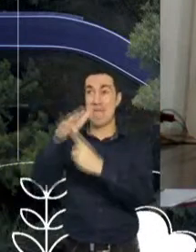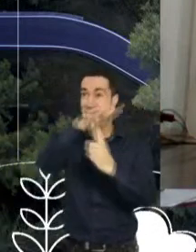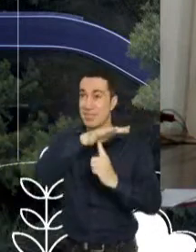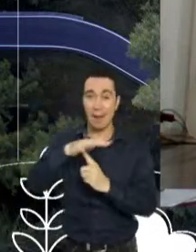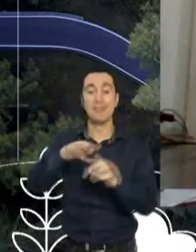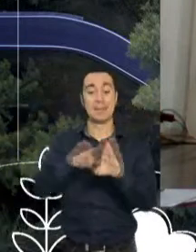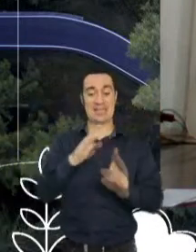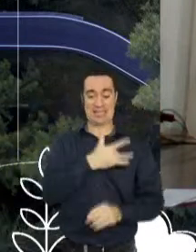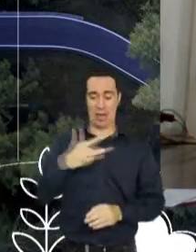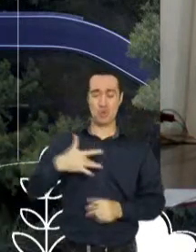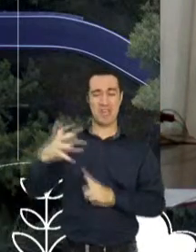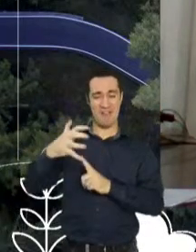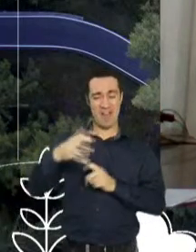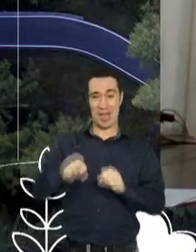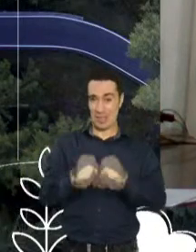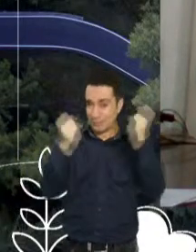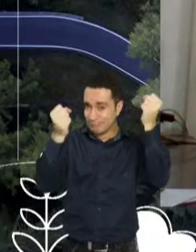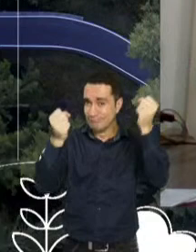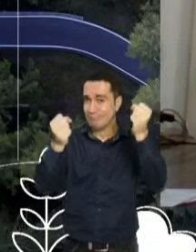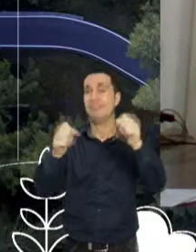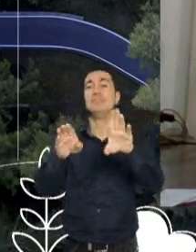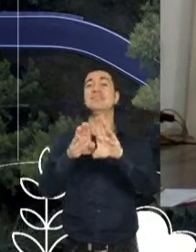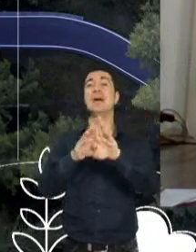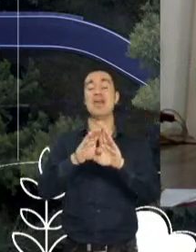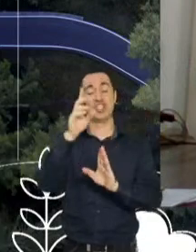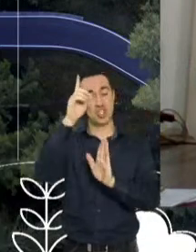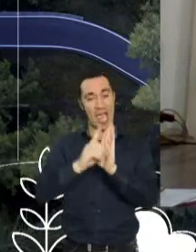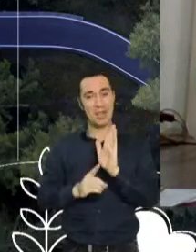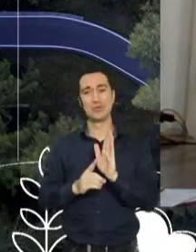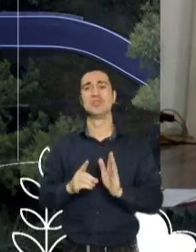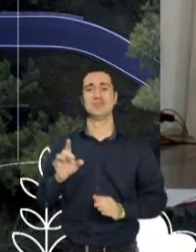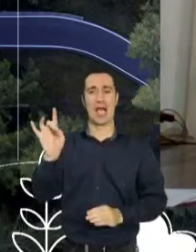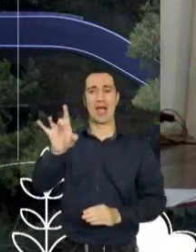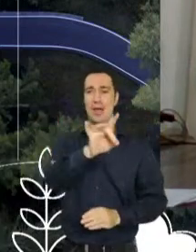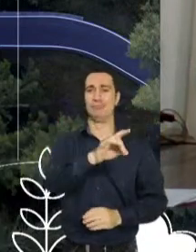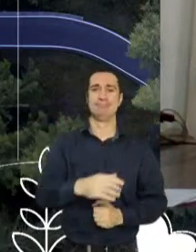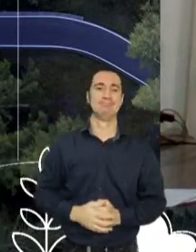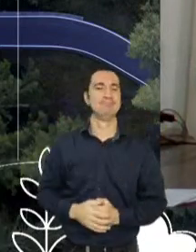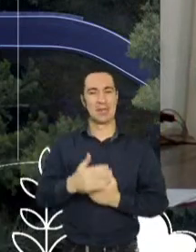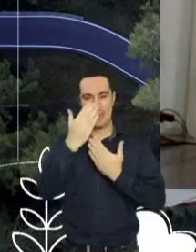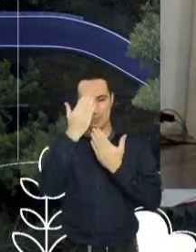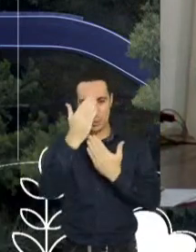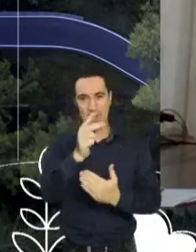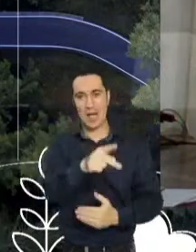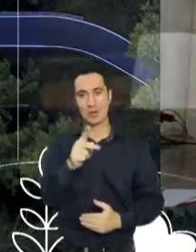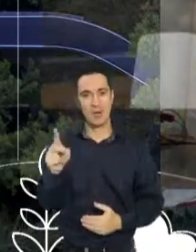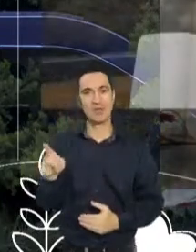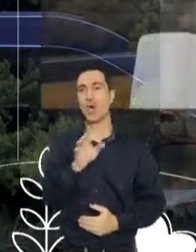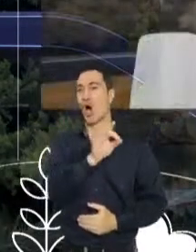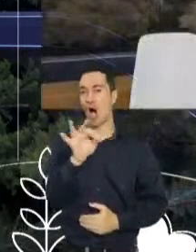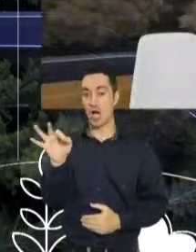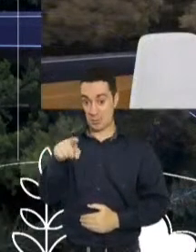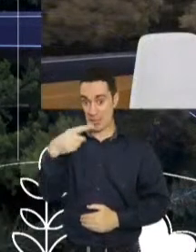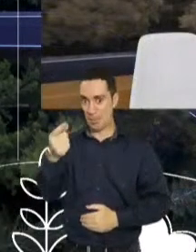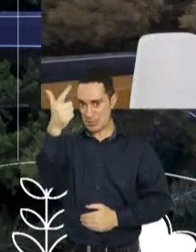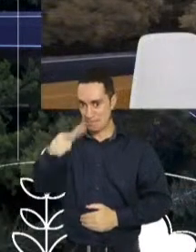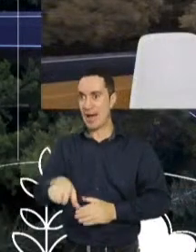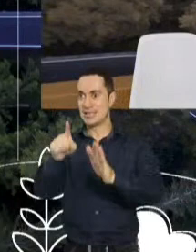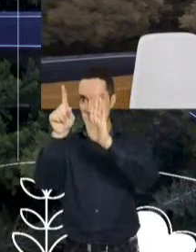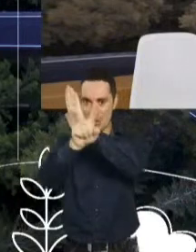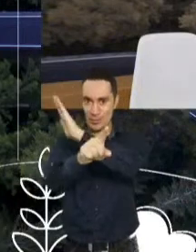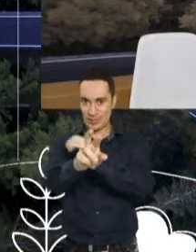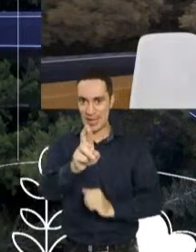ambiental, como de saúde e, fundamentalmente, de direitos fundamentais do ser humano. Muito obrigada, professor. A gente já volta para o